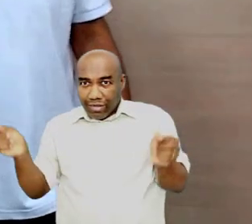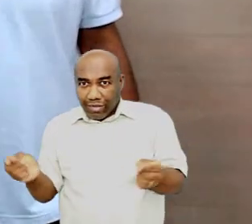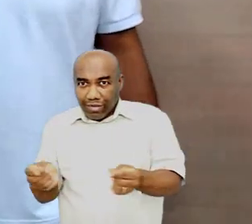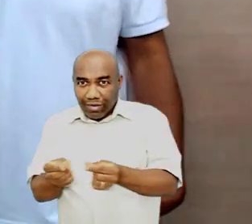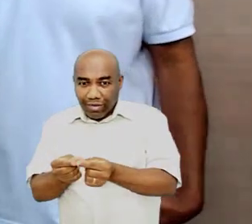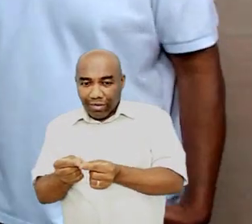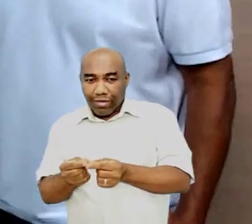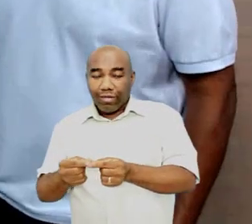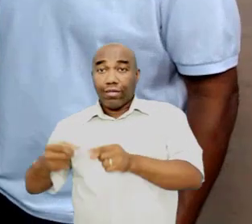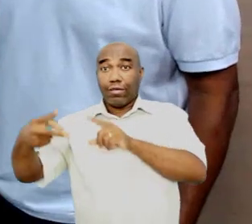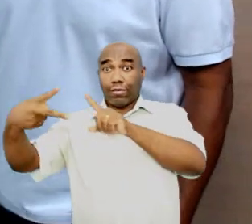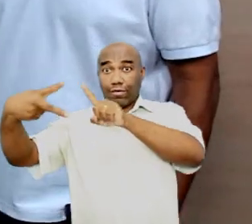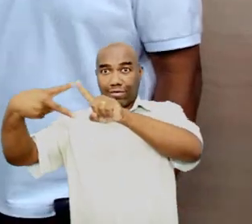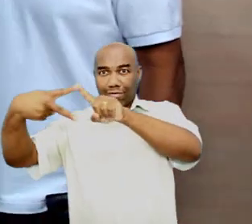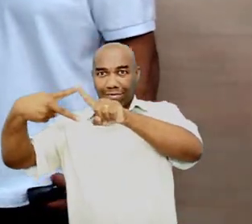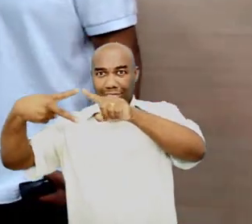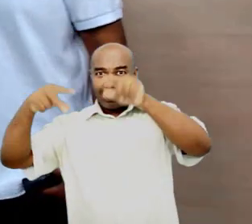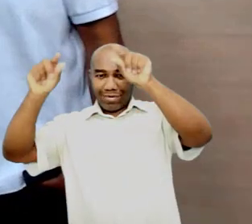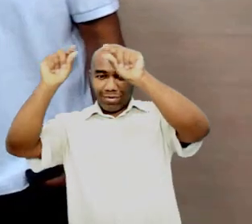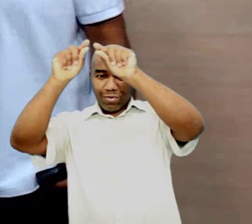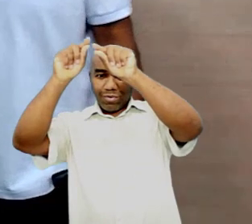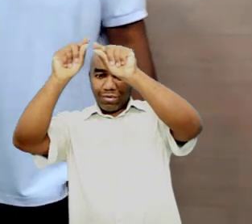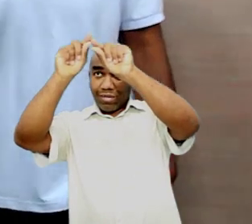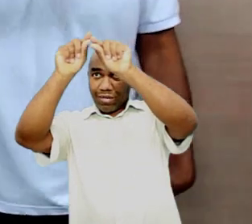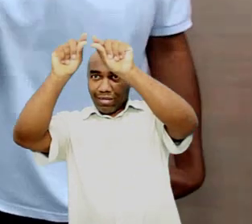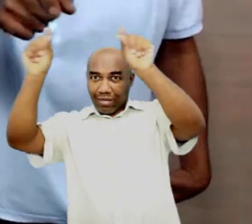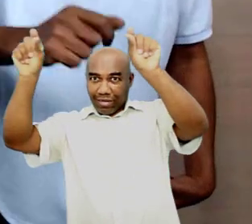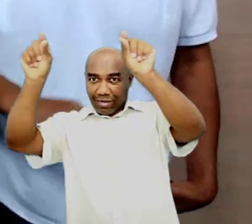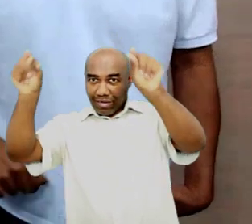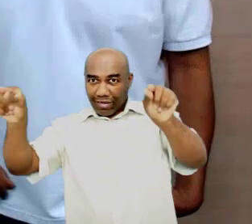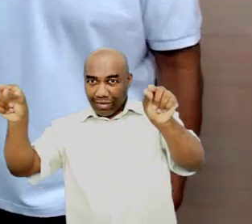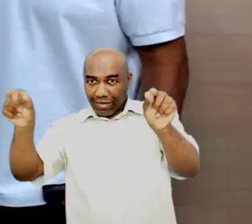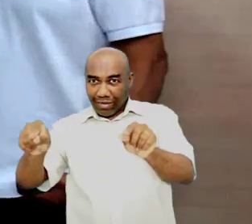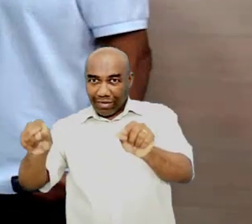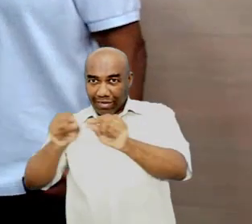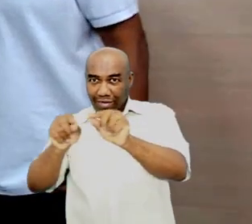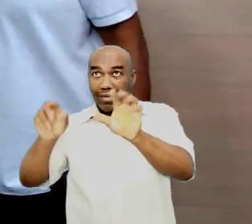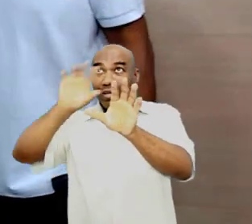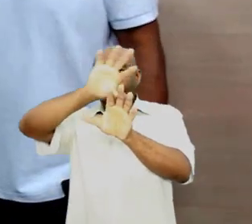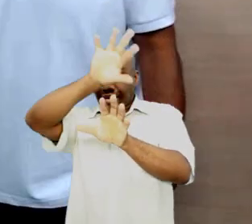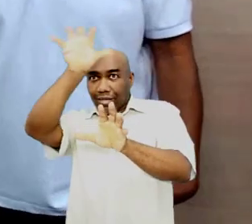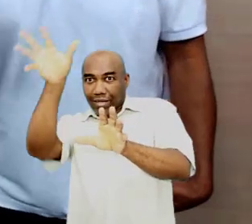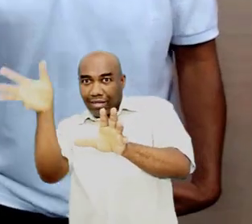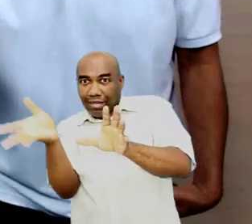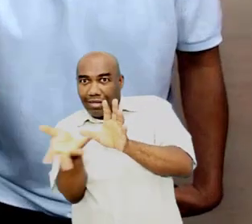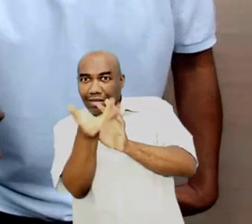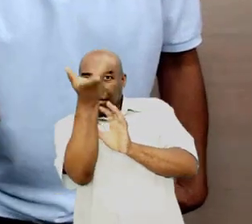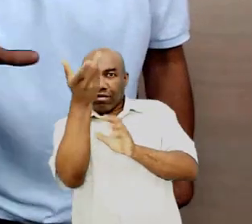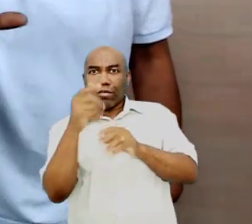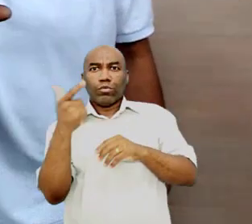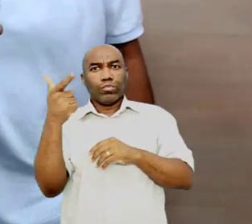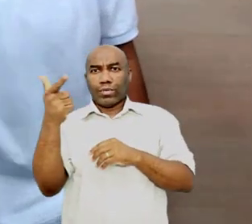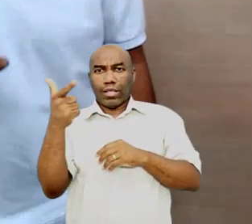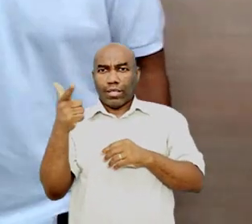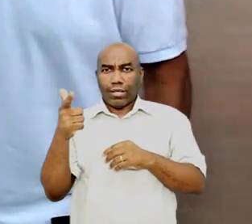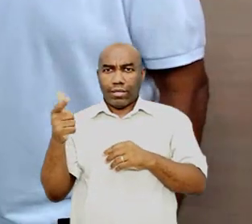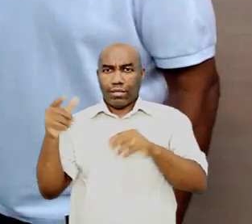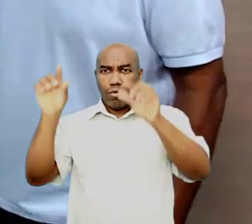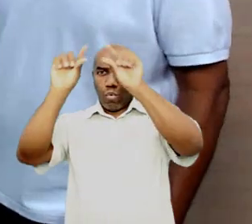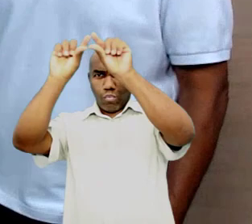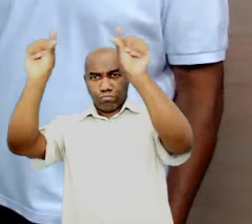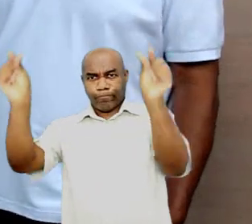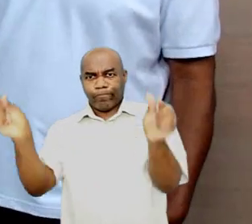o primeiro, você tem o quê? Um vírus não envelopado ou não capsulado. É a mesma